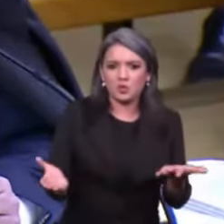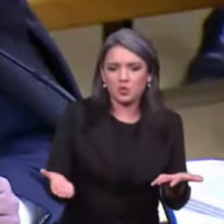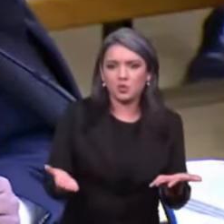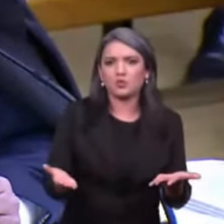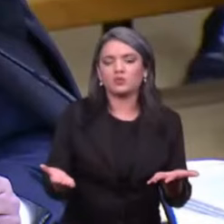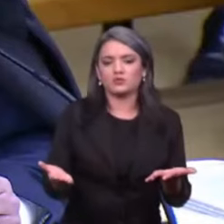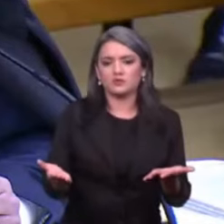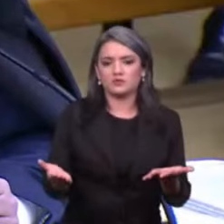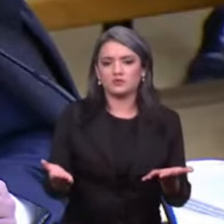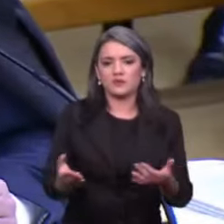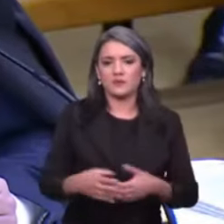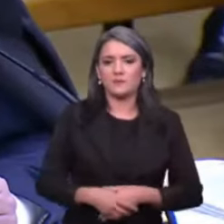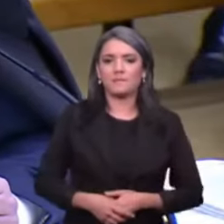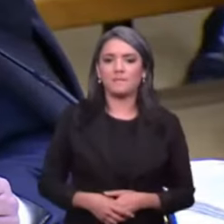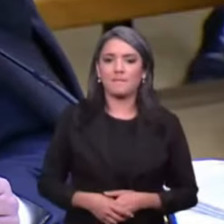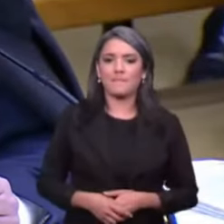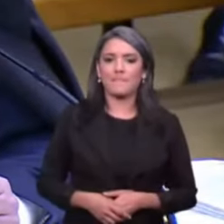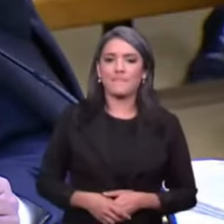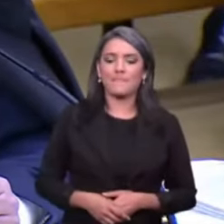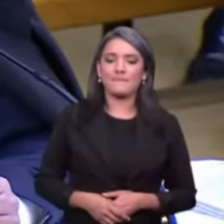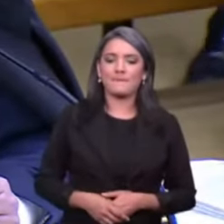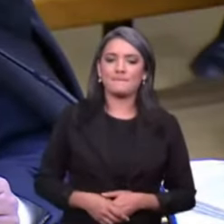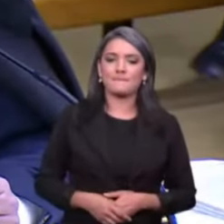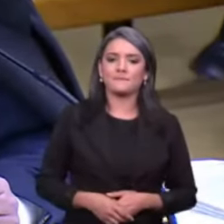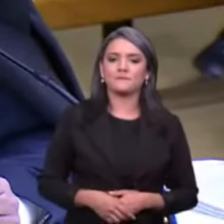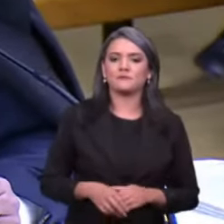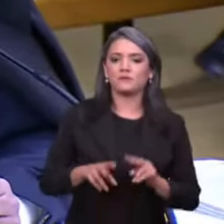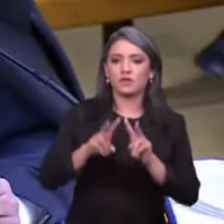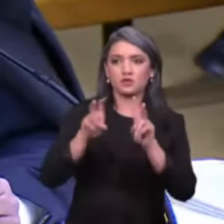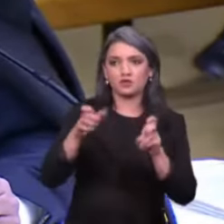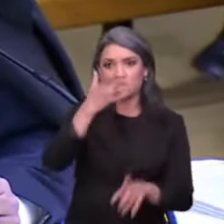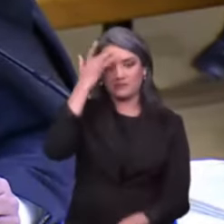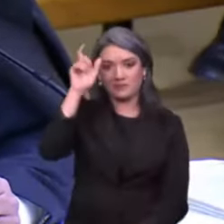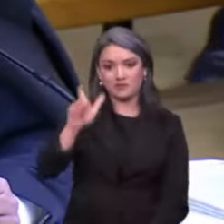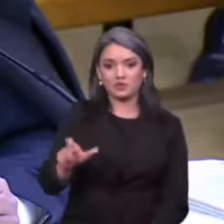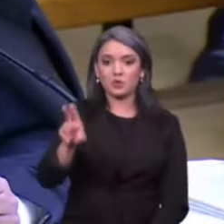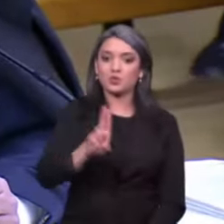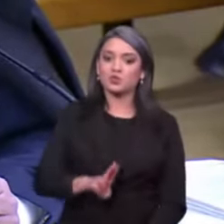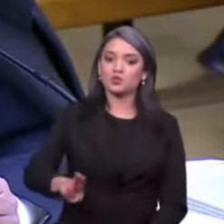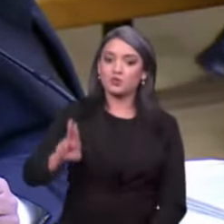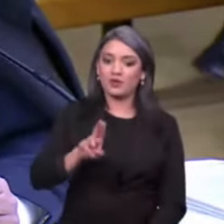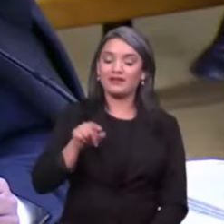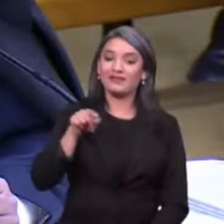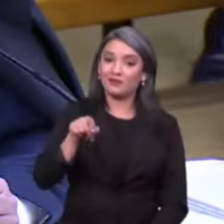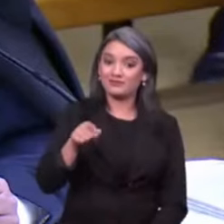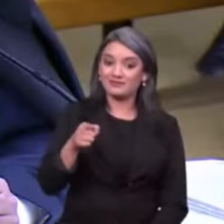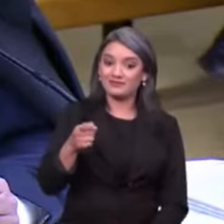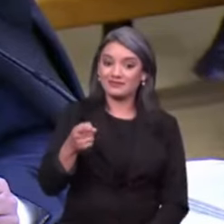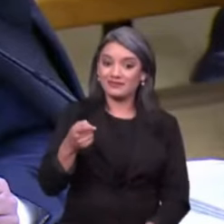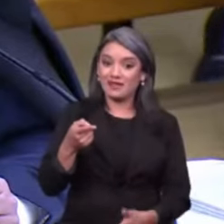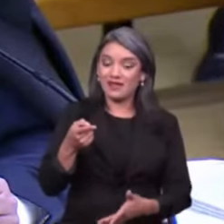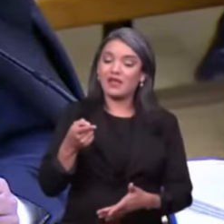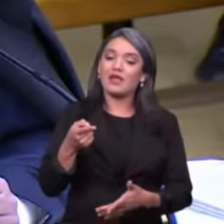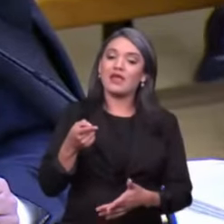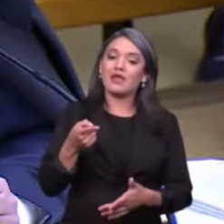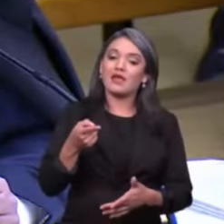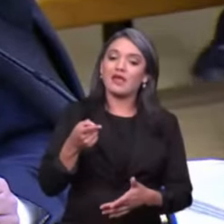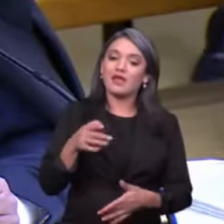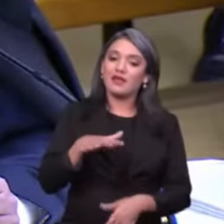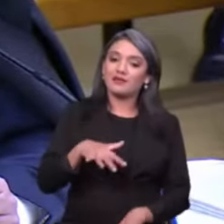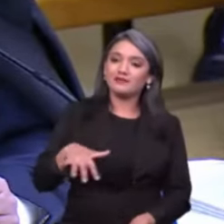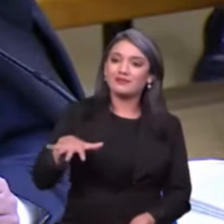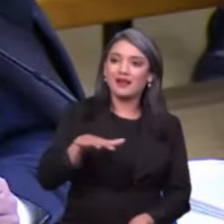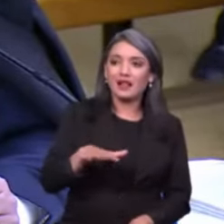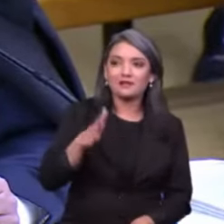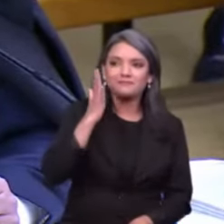direitos em relação ao usuário. Ou seja, eu daria um tratamento mitigado à questão da